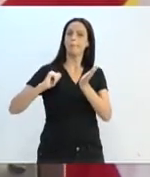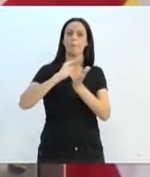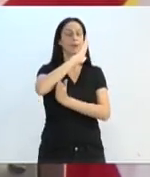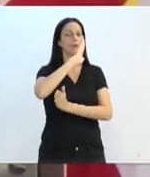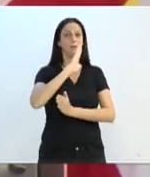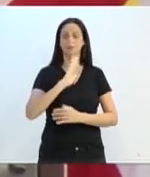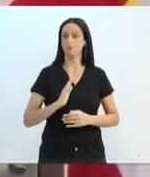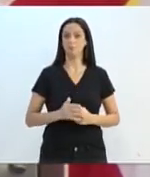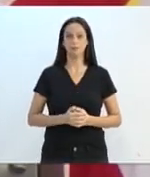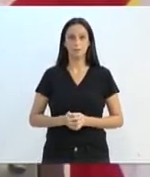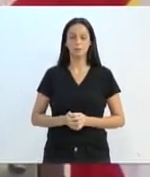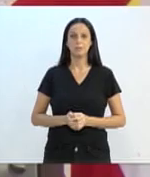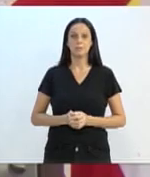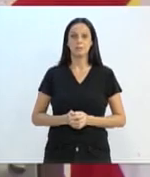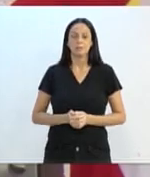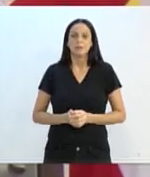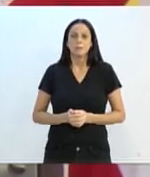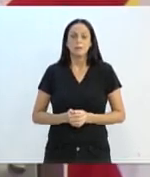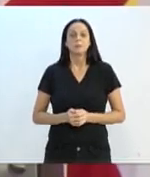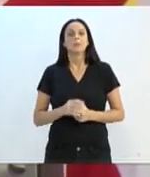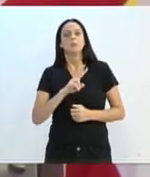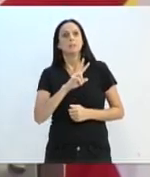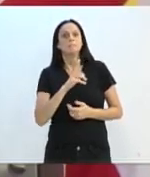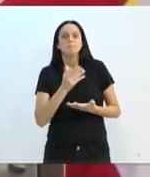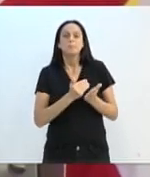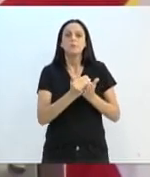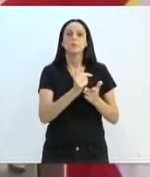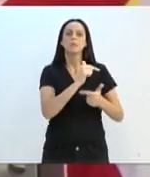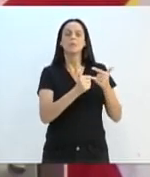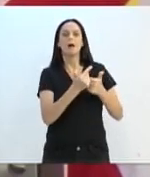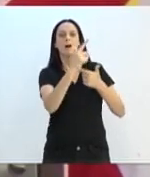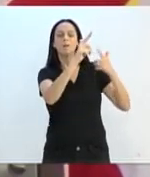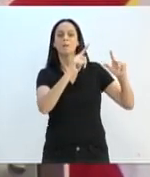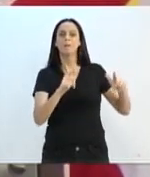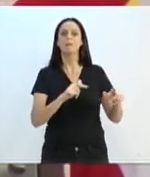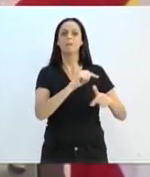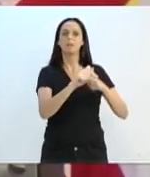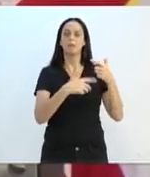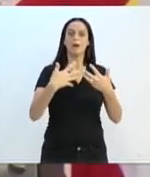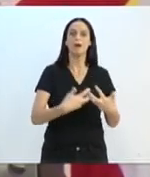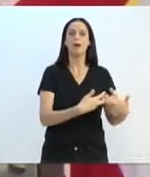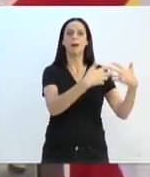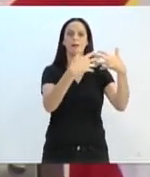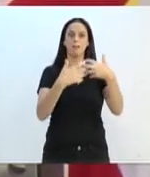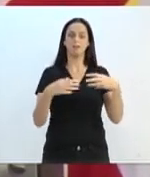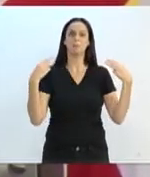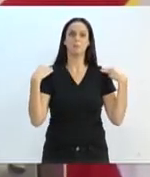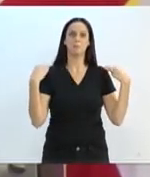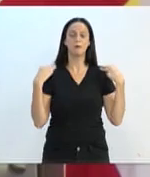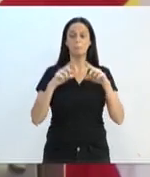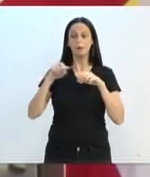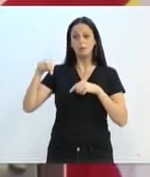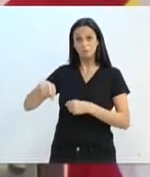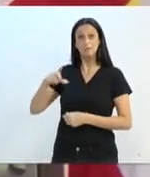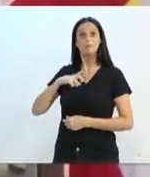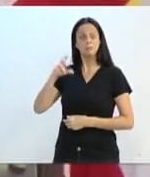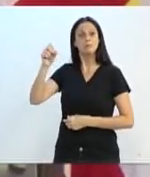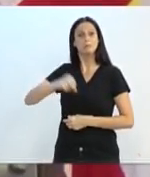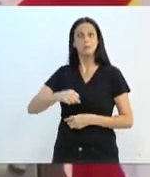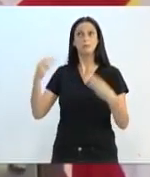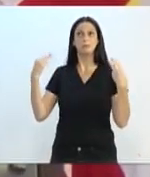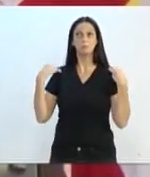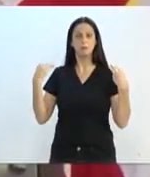aí for trabalhar de motorista de caminhão ou sair para outra área, outro trabalho, mas nós temos motoristas disponíveis, motoristas